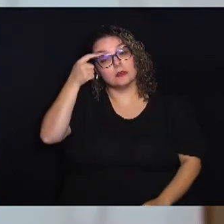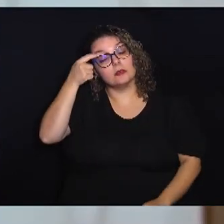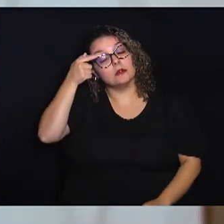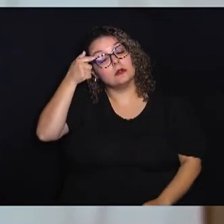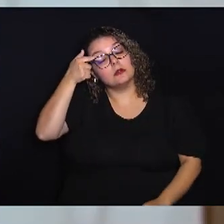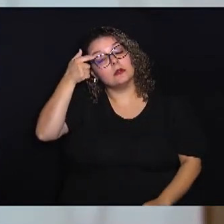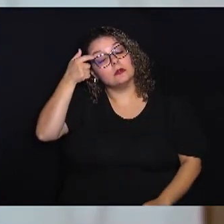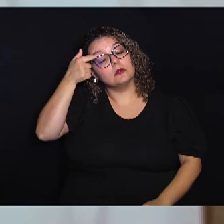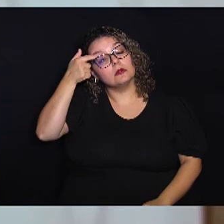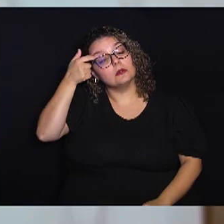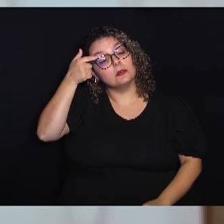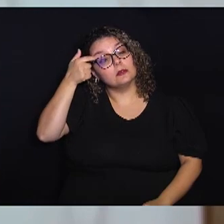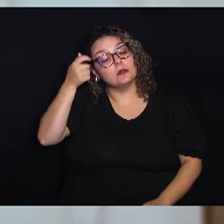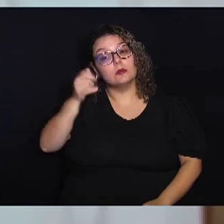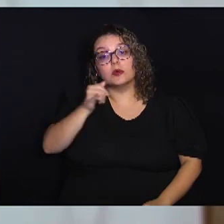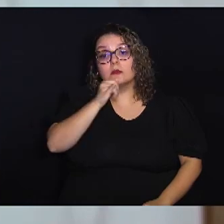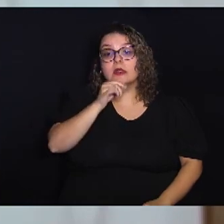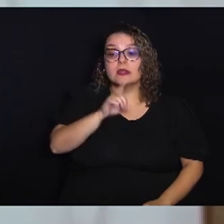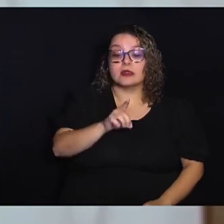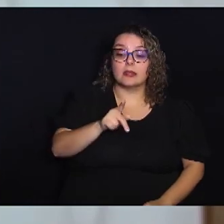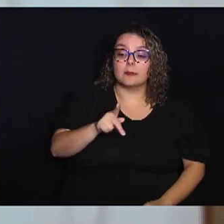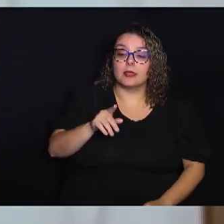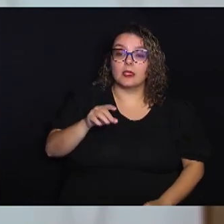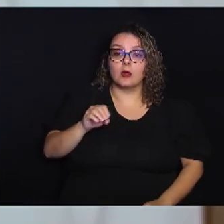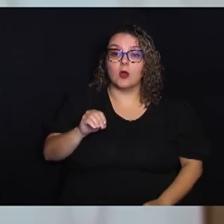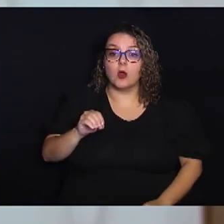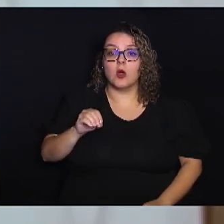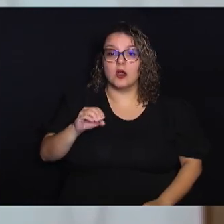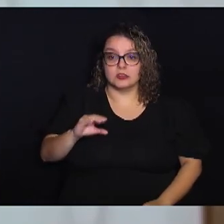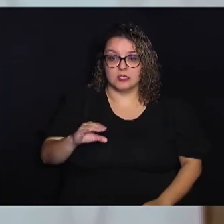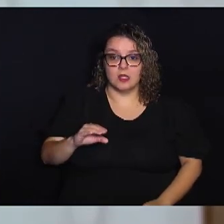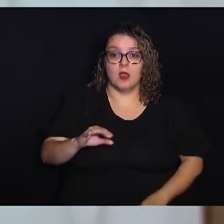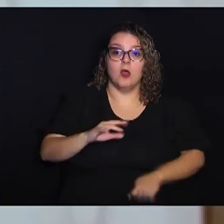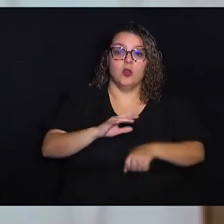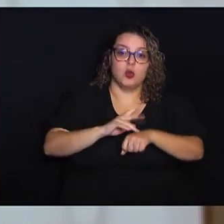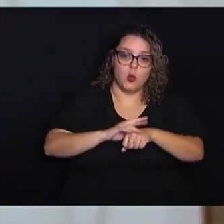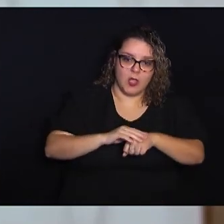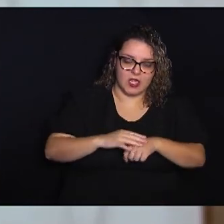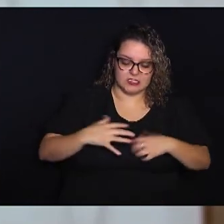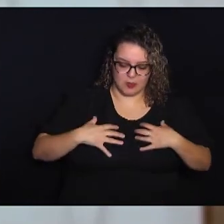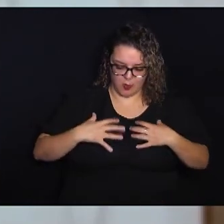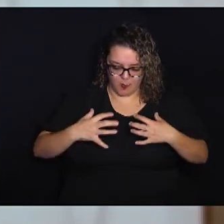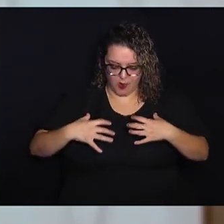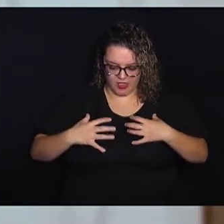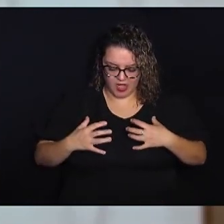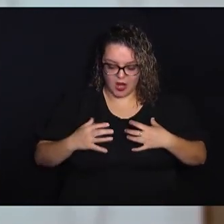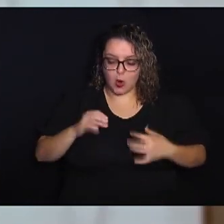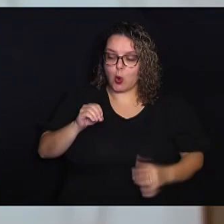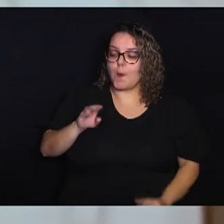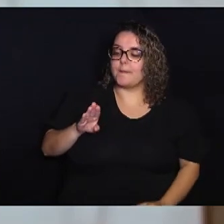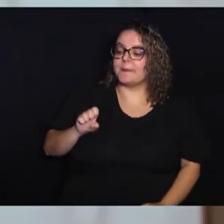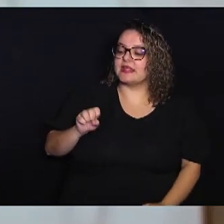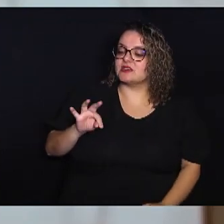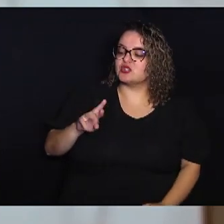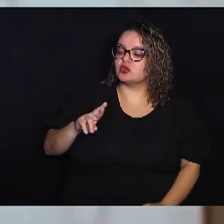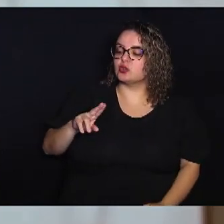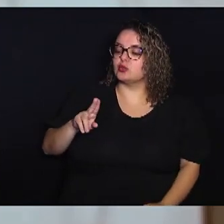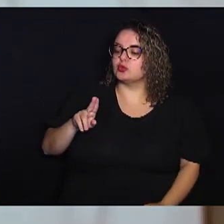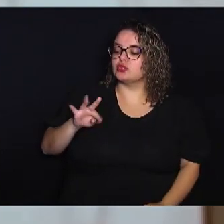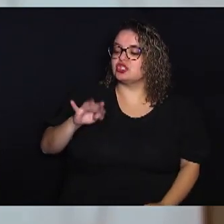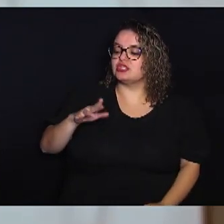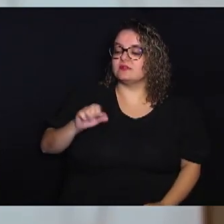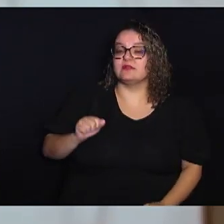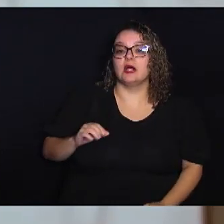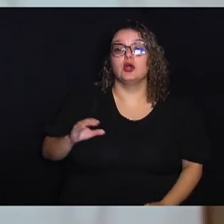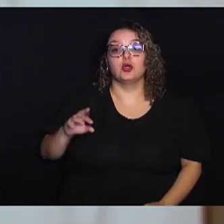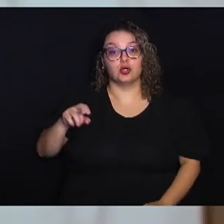nós citamos a DPOC, que é a doença pulmonar obstrutiva crônica. A pessoa fuma ao longo de 10, 15,